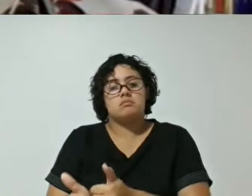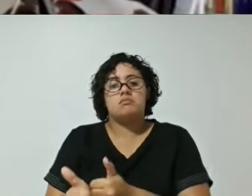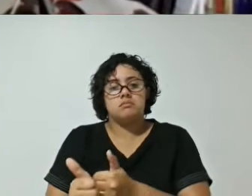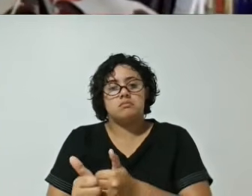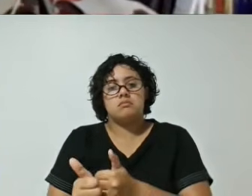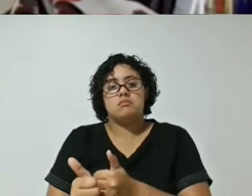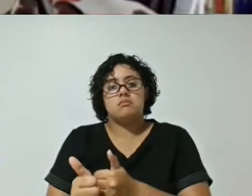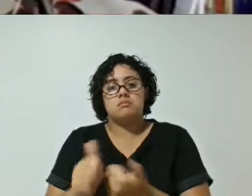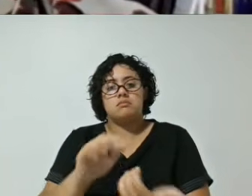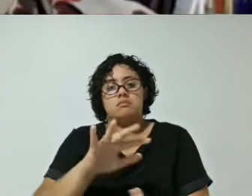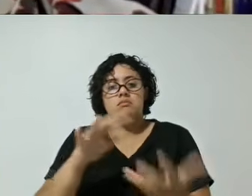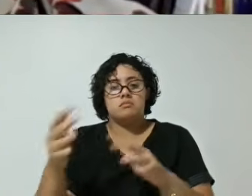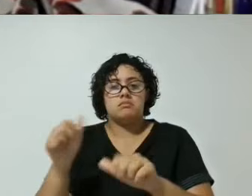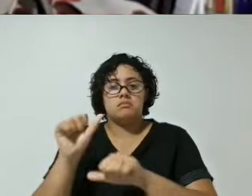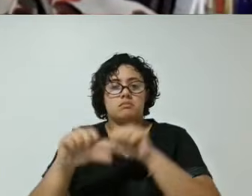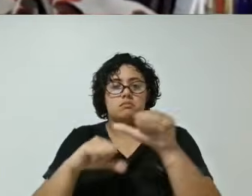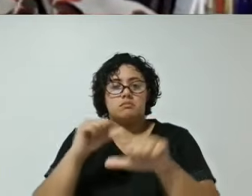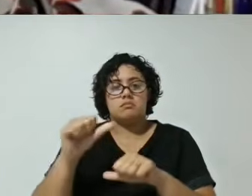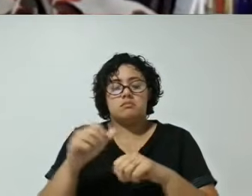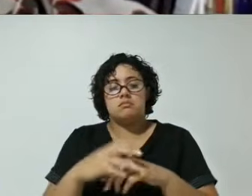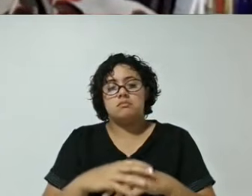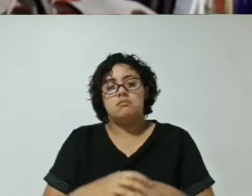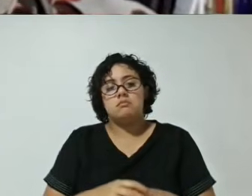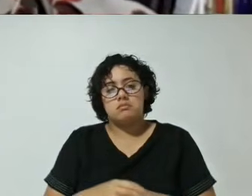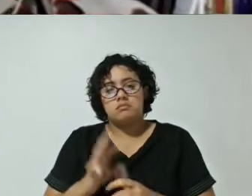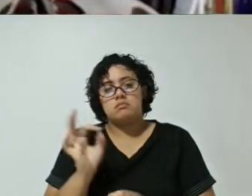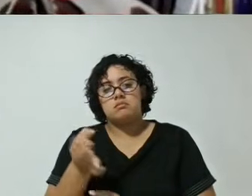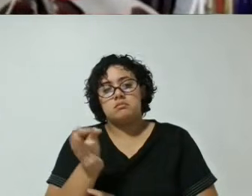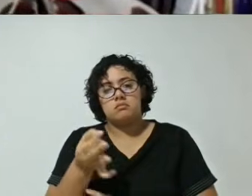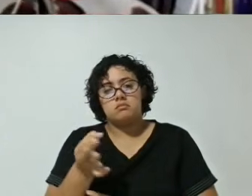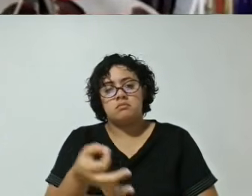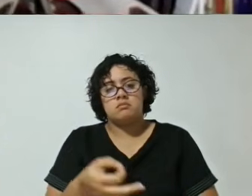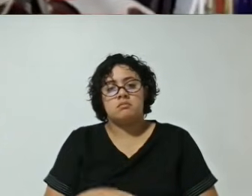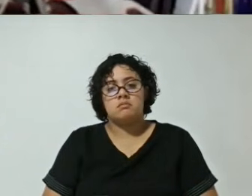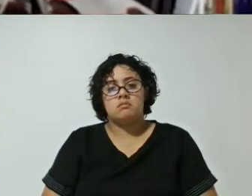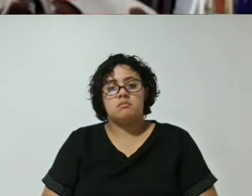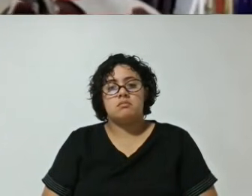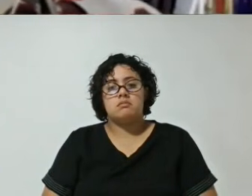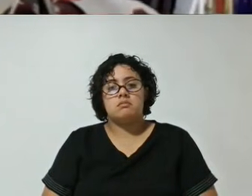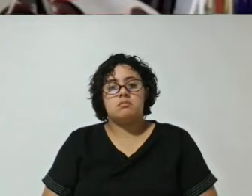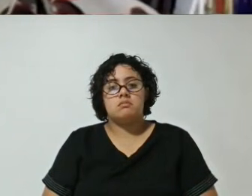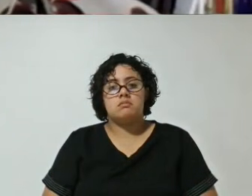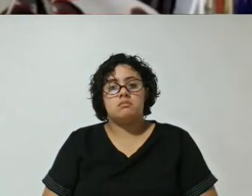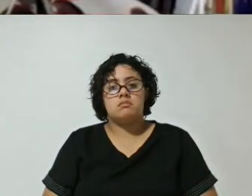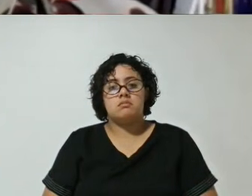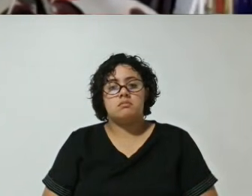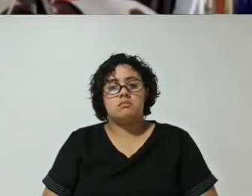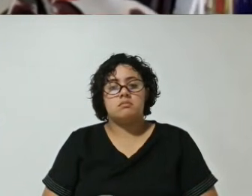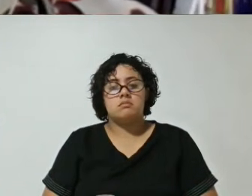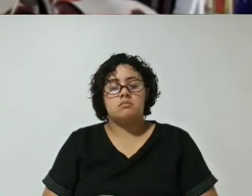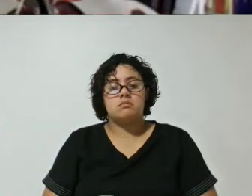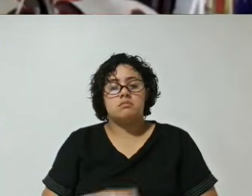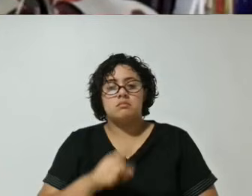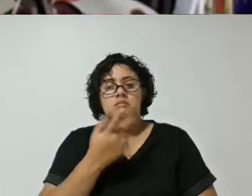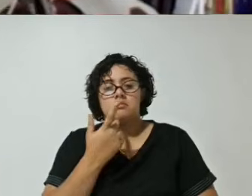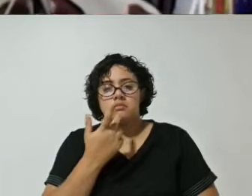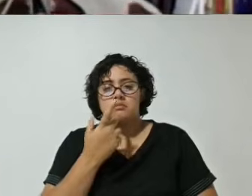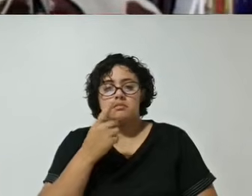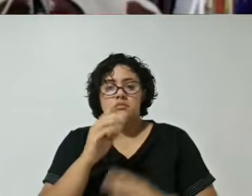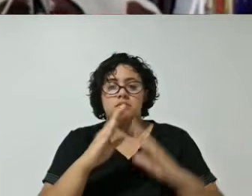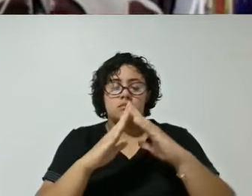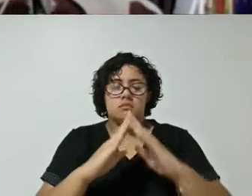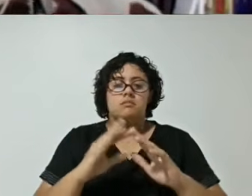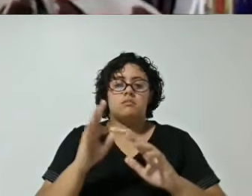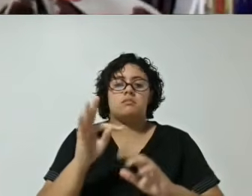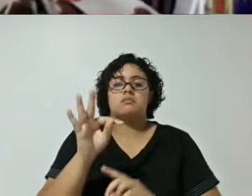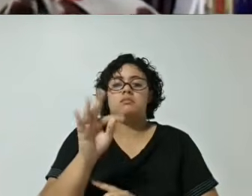Essa transição. esse novo. Exatamente, exatamente. E aqui, e mesmo você, aí você falou que você morava no Tupi, mas